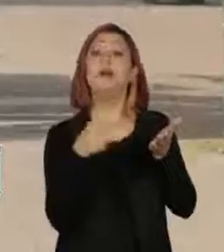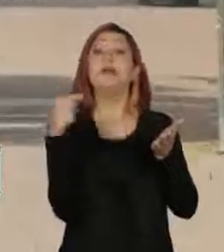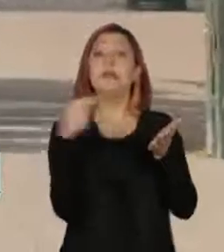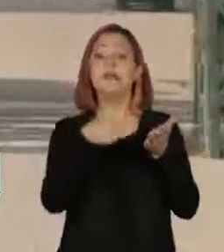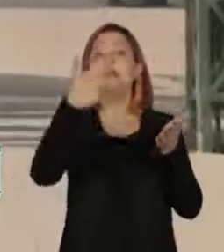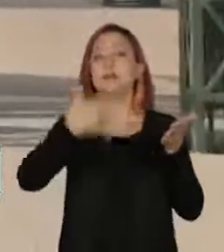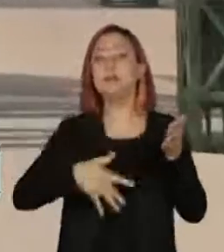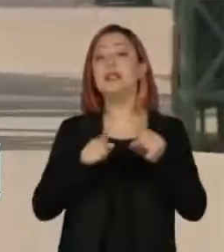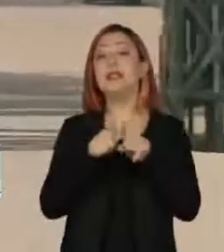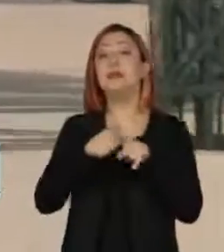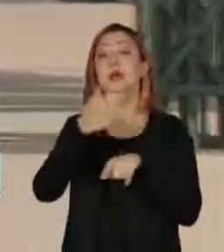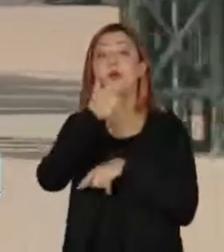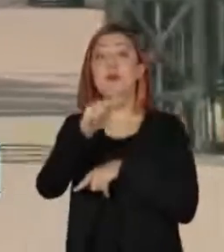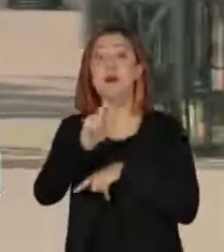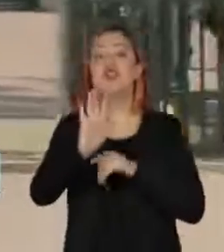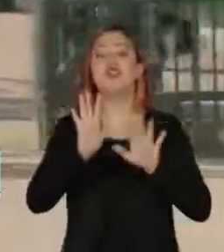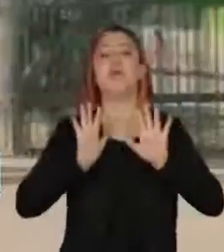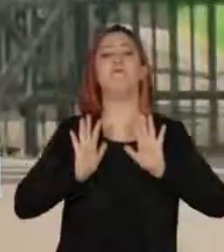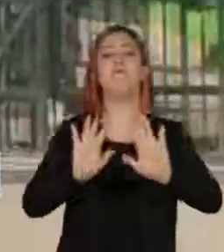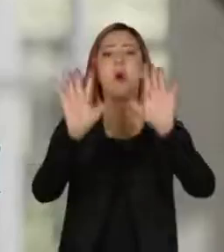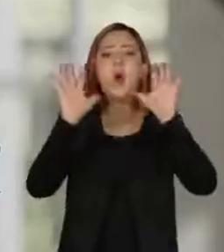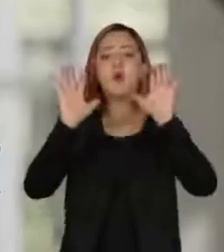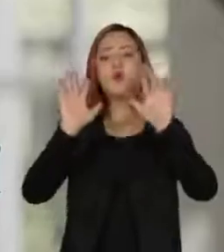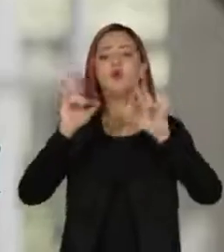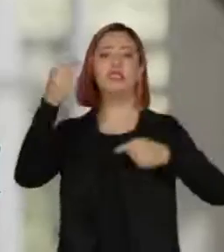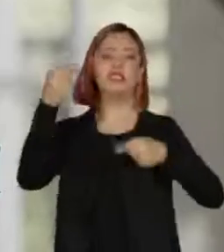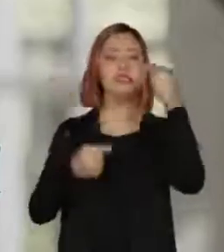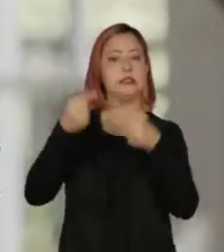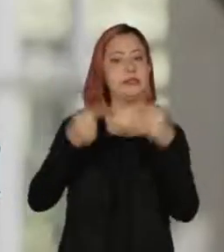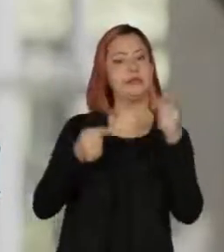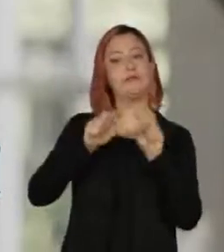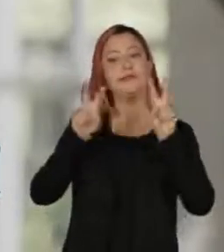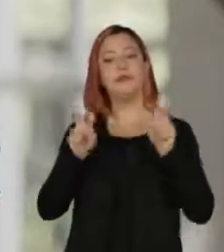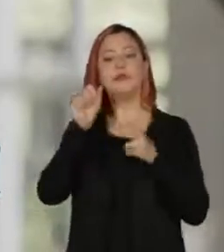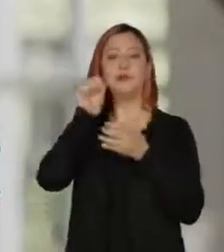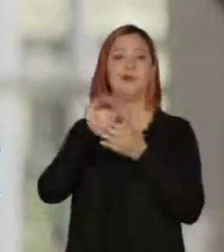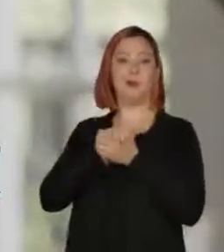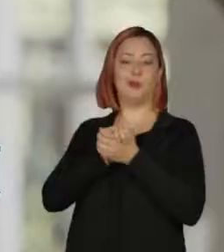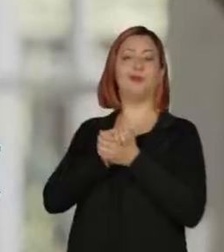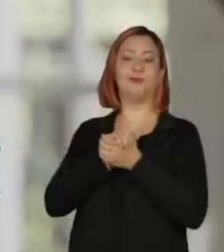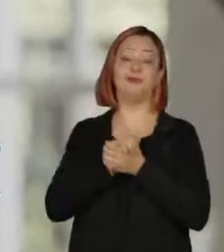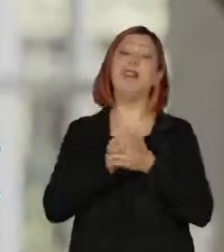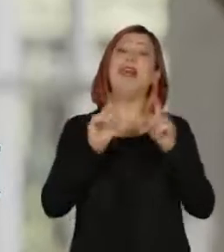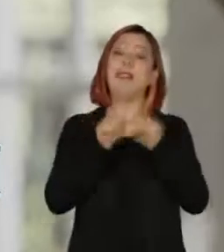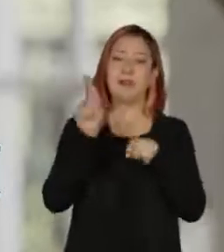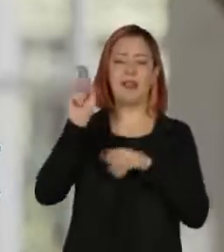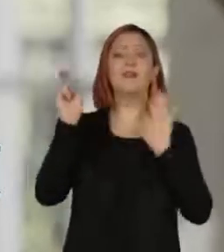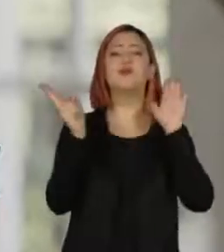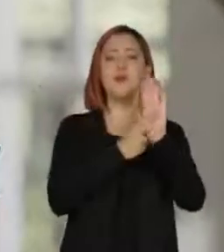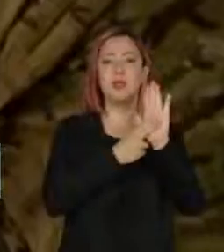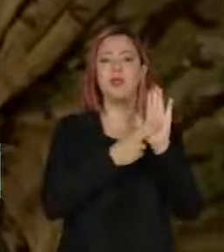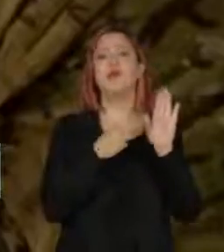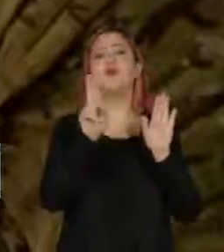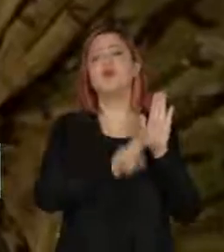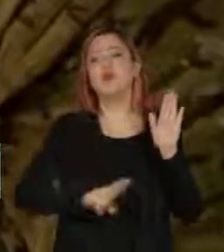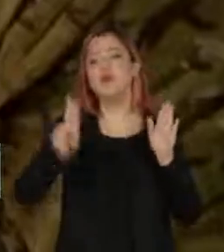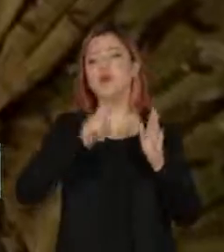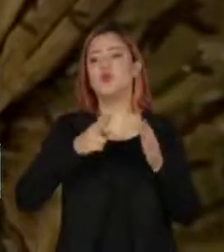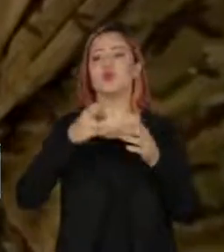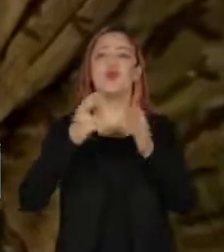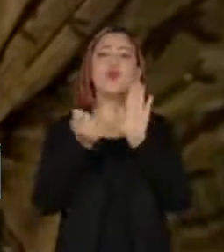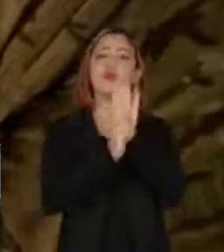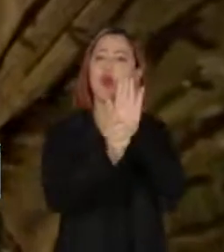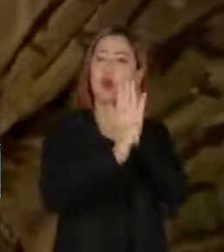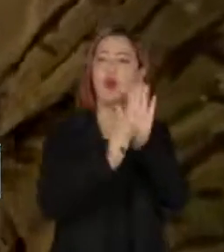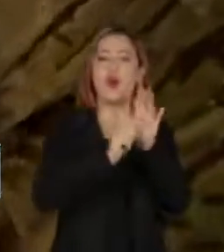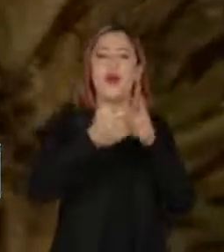a empurrá-lo numa discussão sobre Megan Harry também assume que usou drogas incluindo cocaína no relato